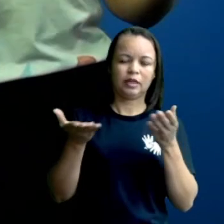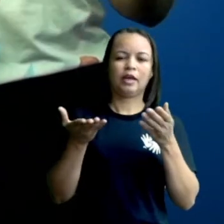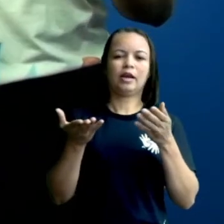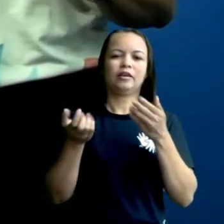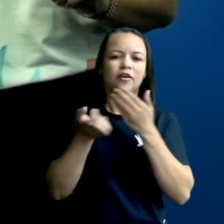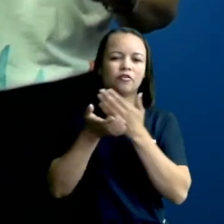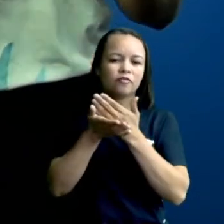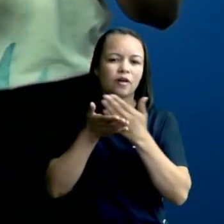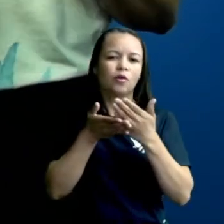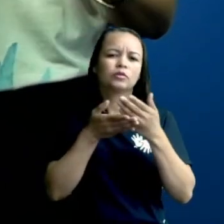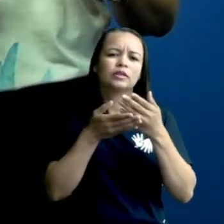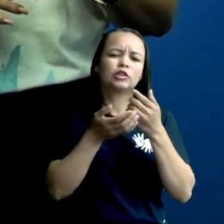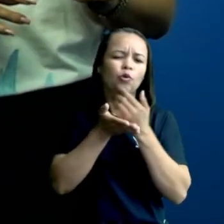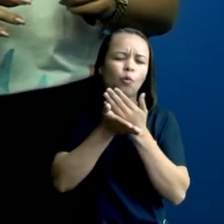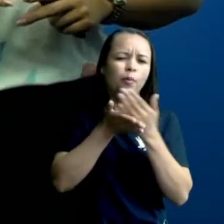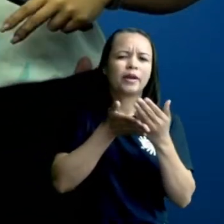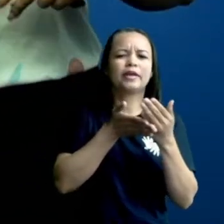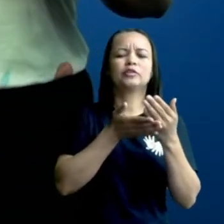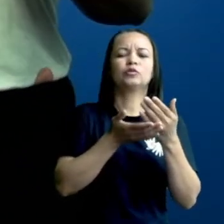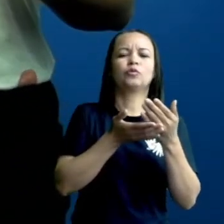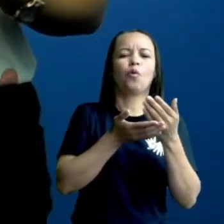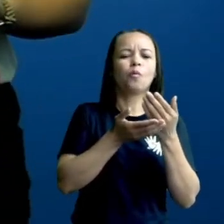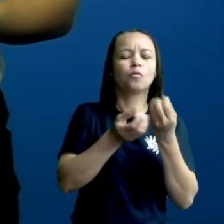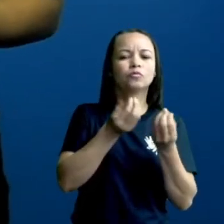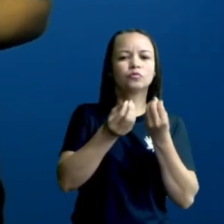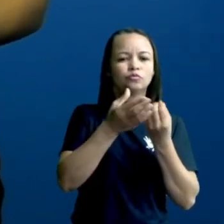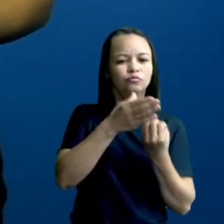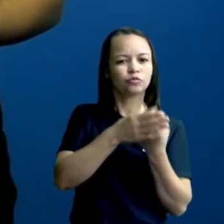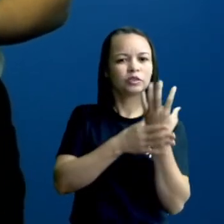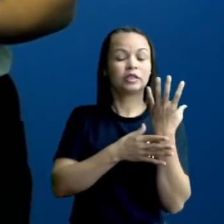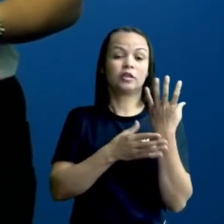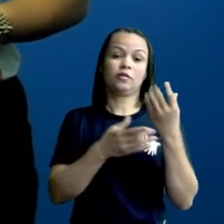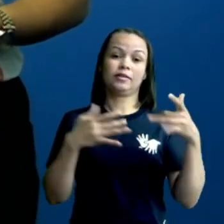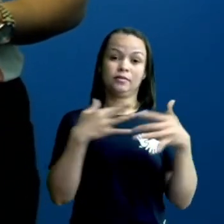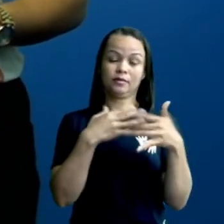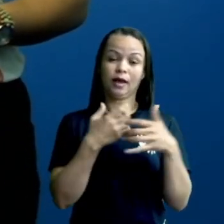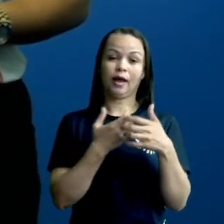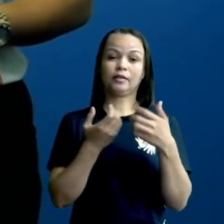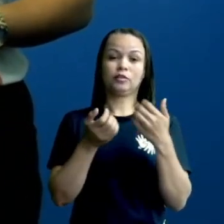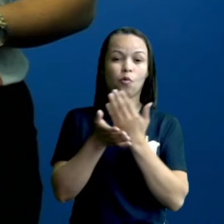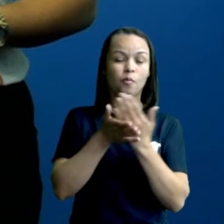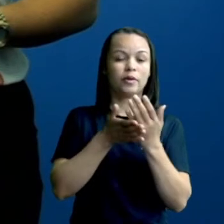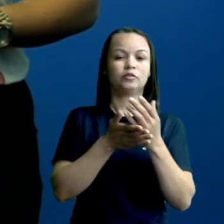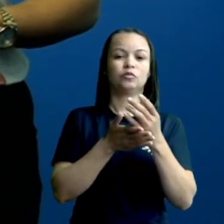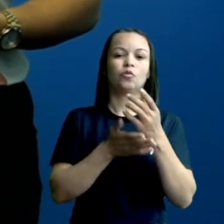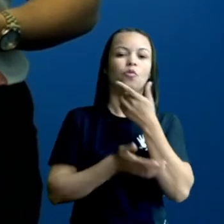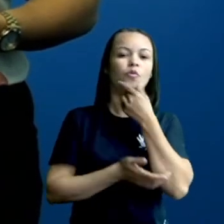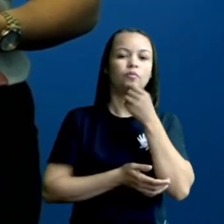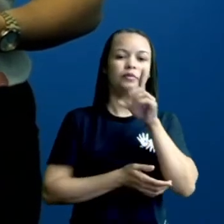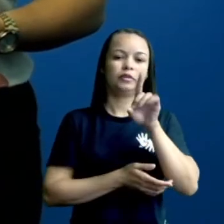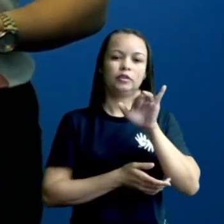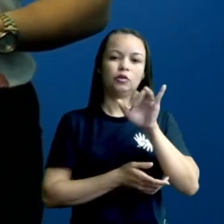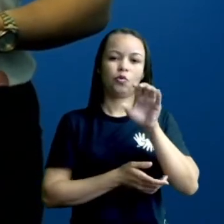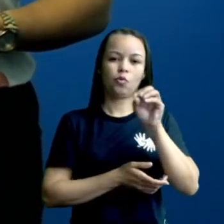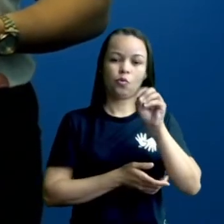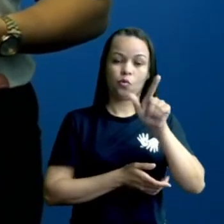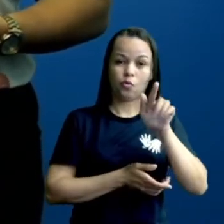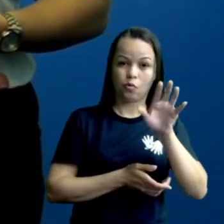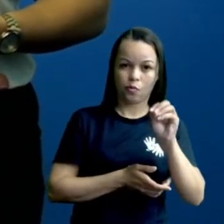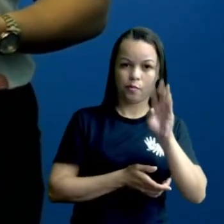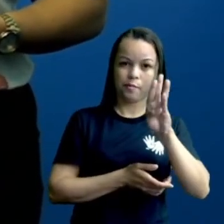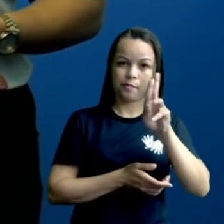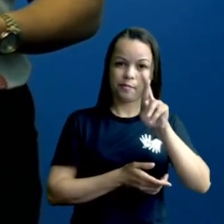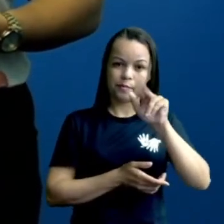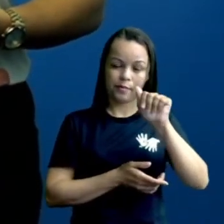é que surgiu, né, com Diogo Braga, até os dias de hoje, como é que tá a nossa cidade. Gostaram do vídeo? Eu